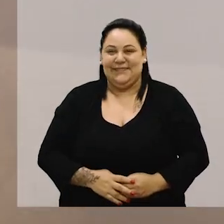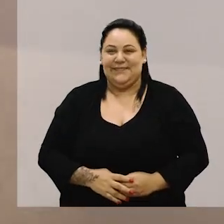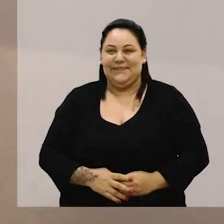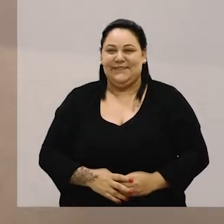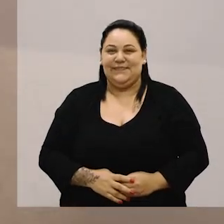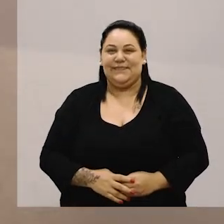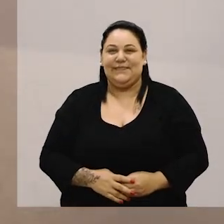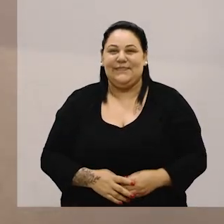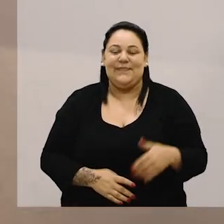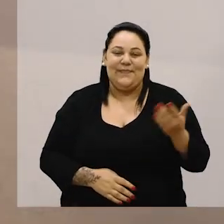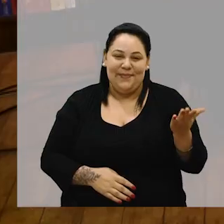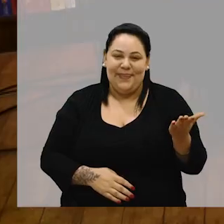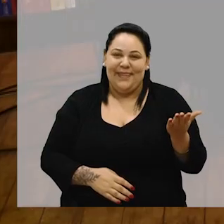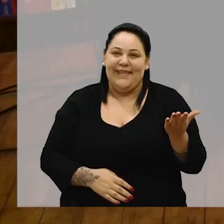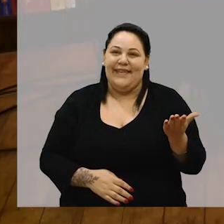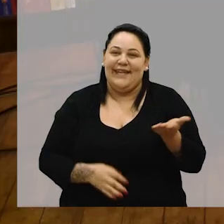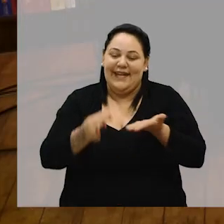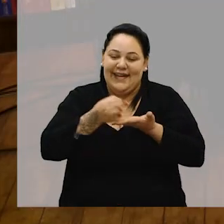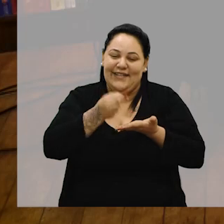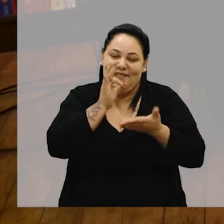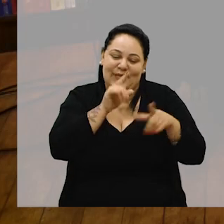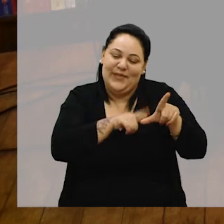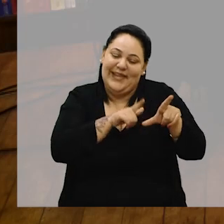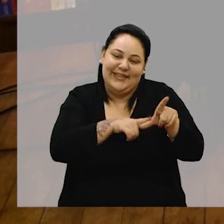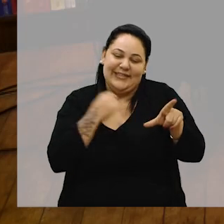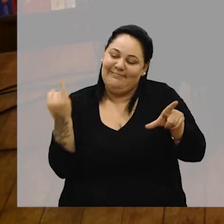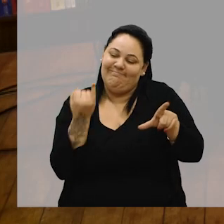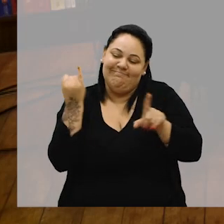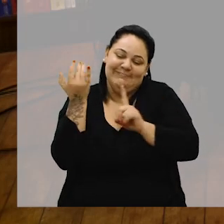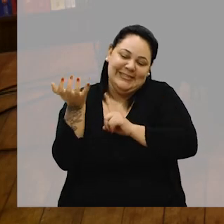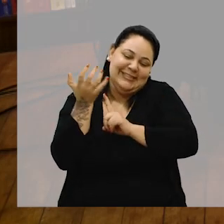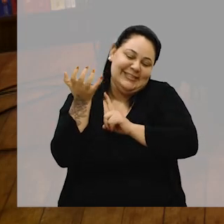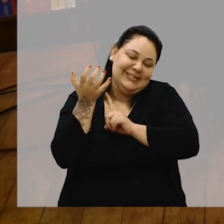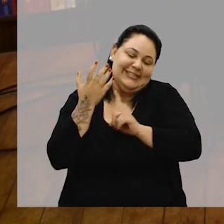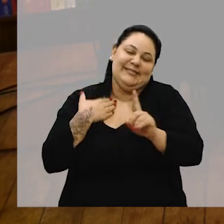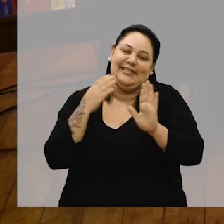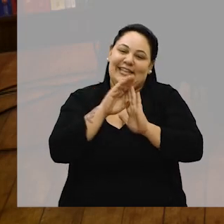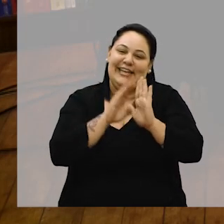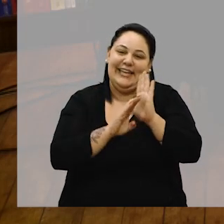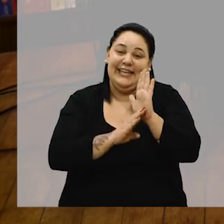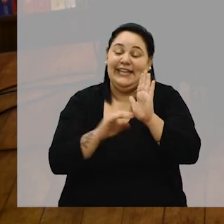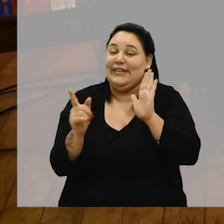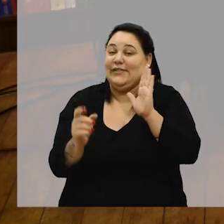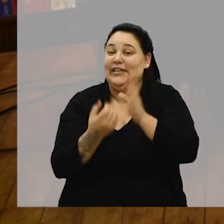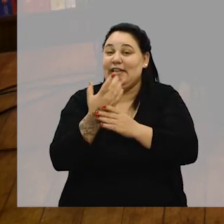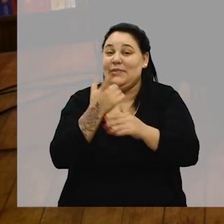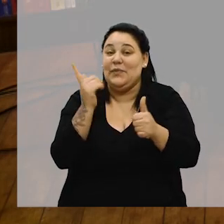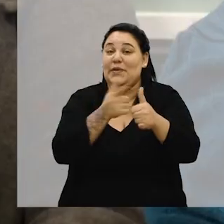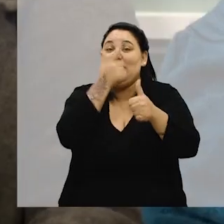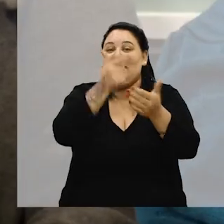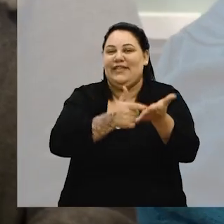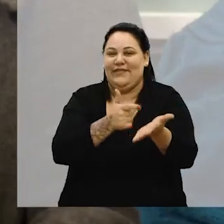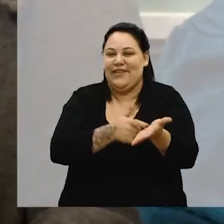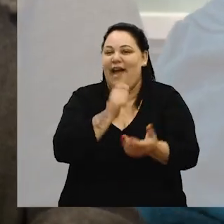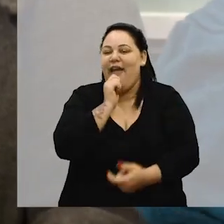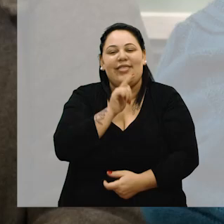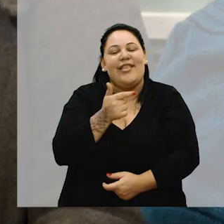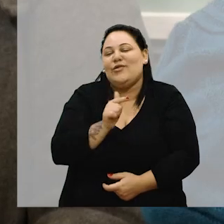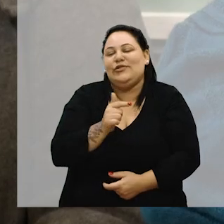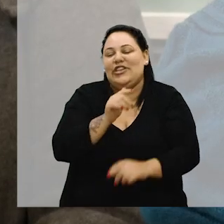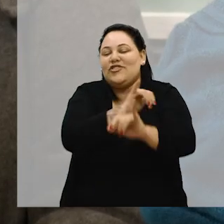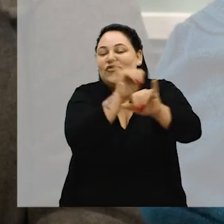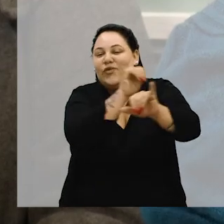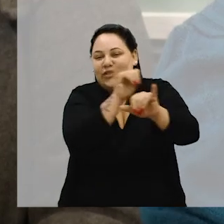Maia. Bom, Café com Letras tem uma importância imensa na minha carreira, né? Então, quando eu lancei meu primeiro livro, ainda não tinha